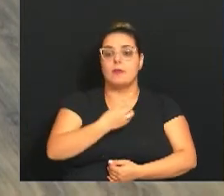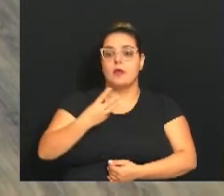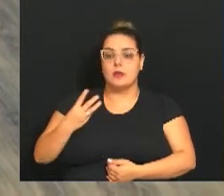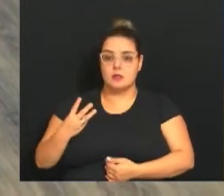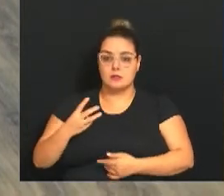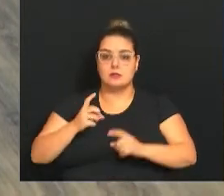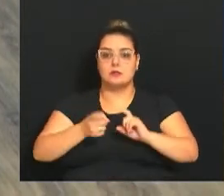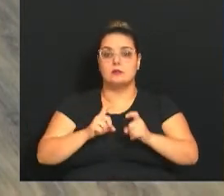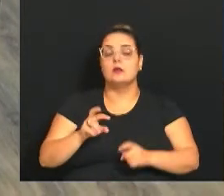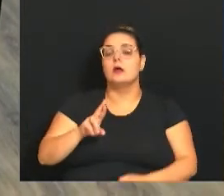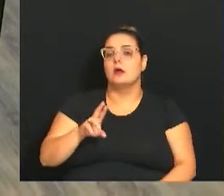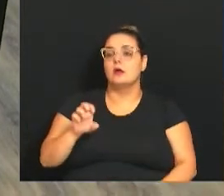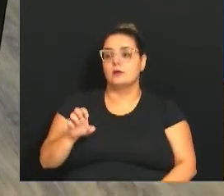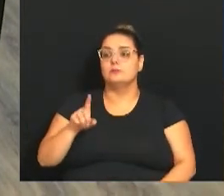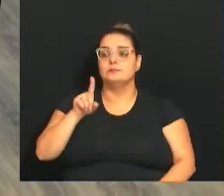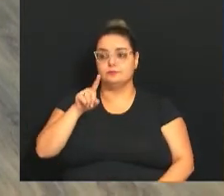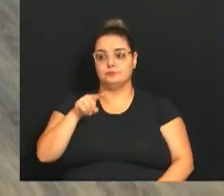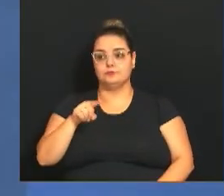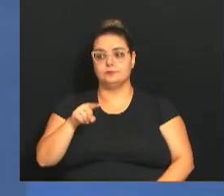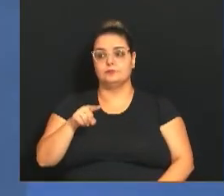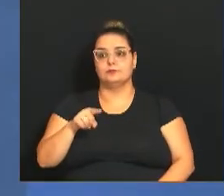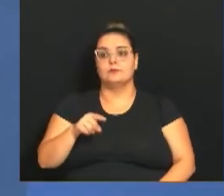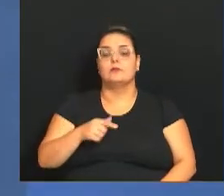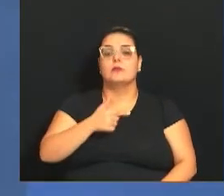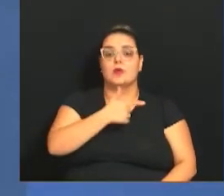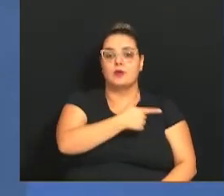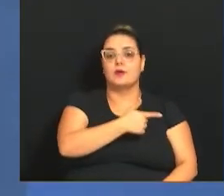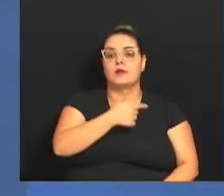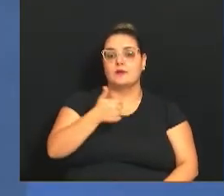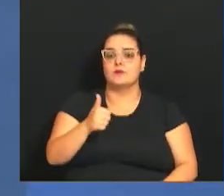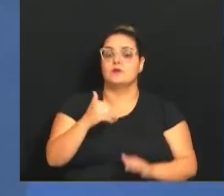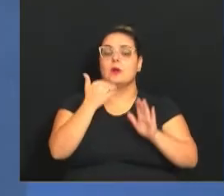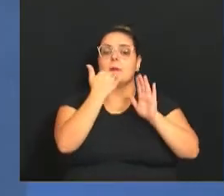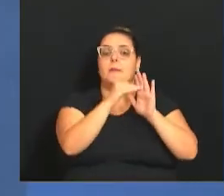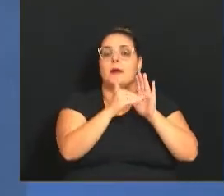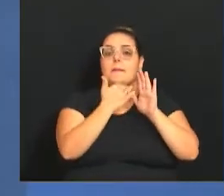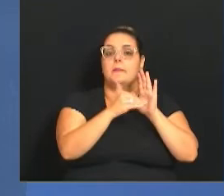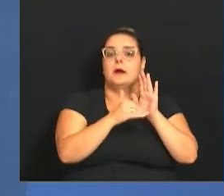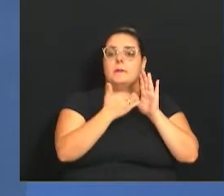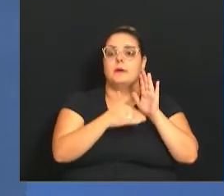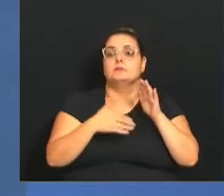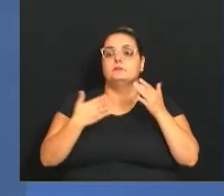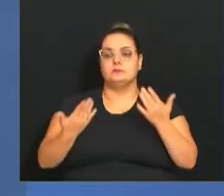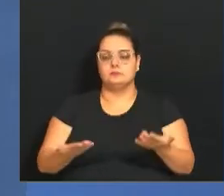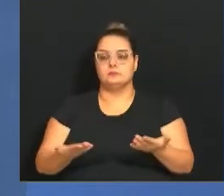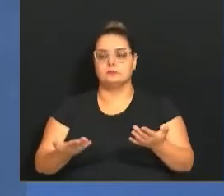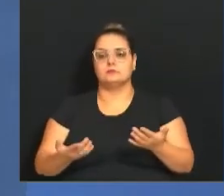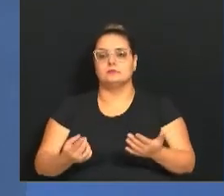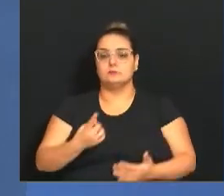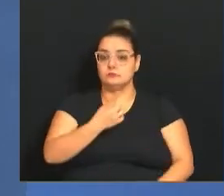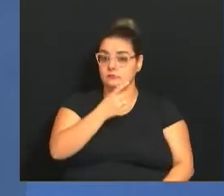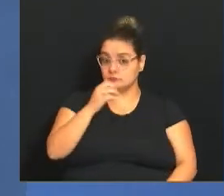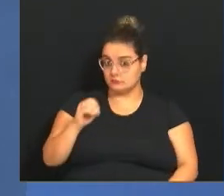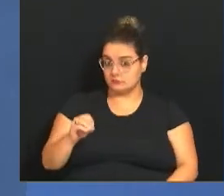reunião extraordinária. E nós temos 21 itens na pauta. Entre eles, 10 projetos, moções